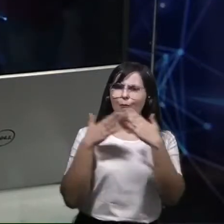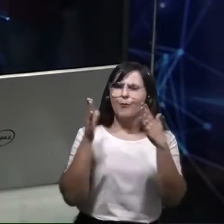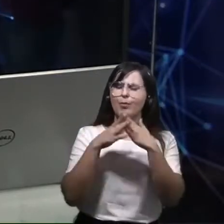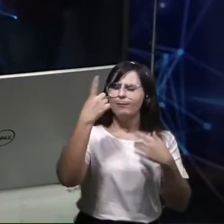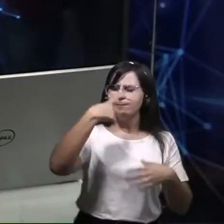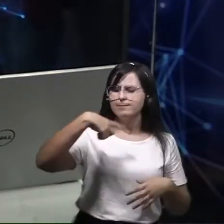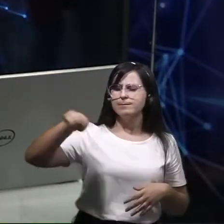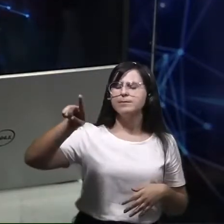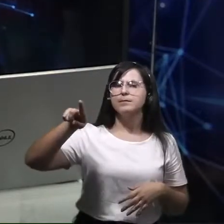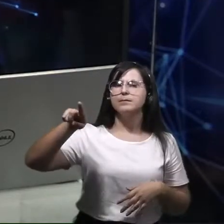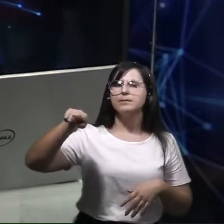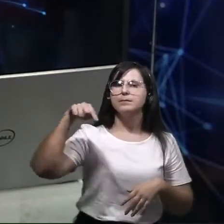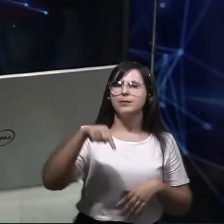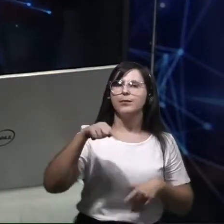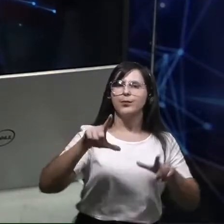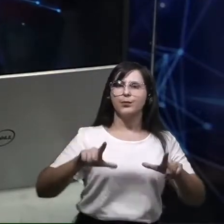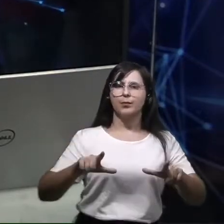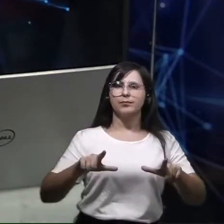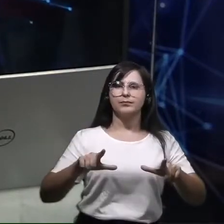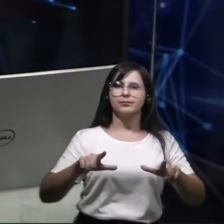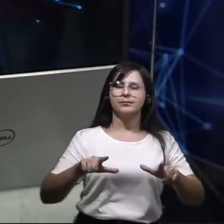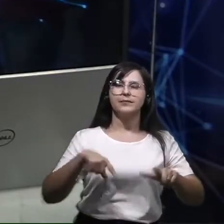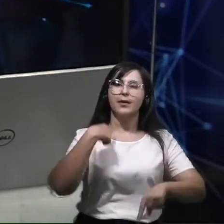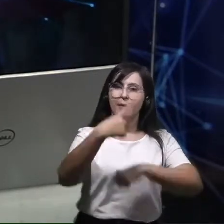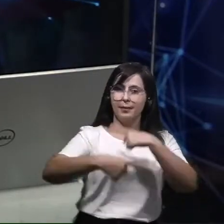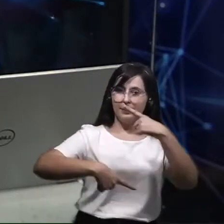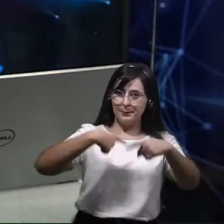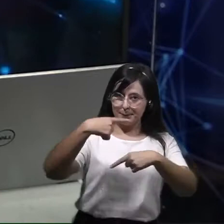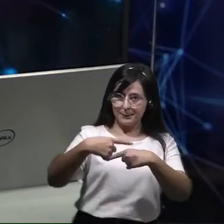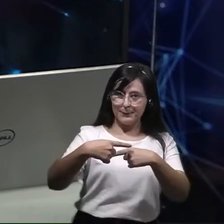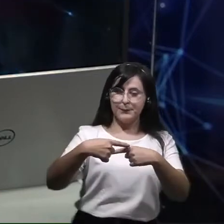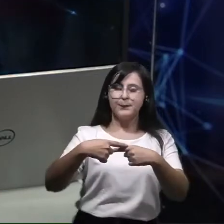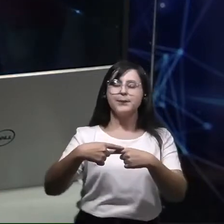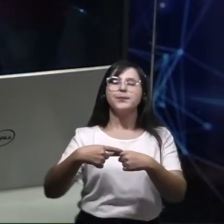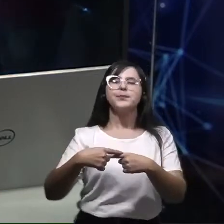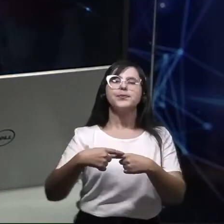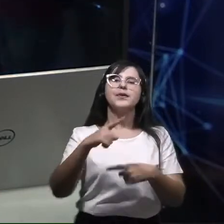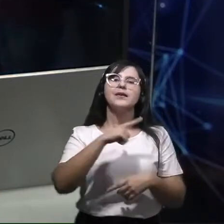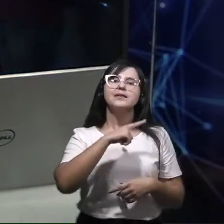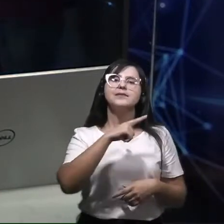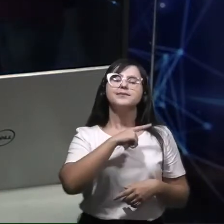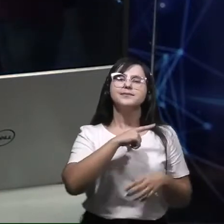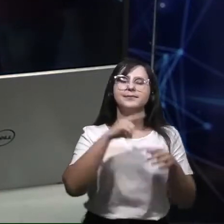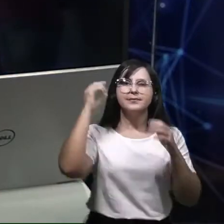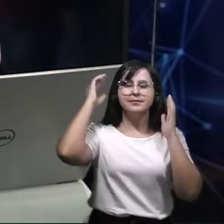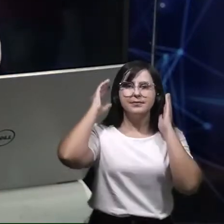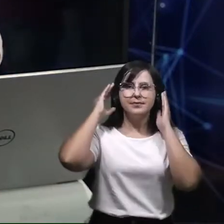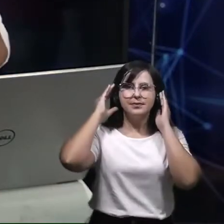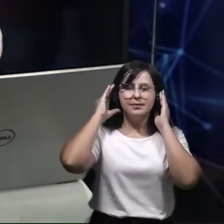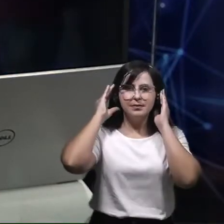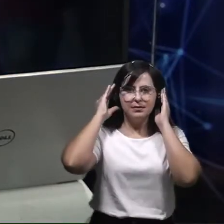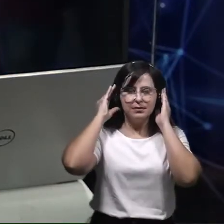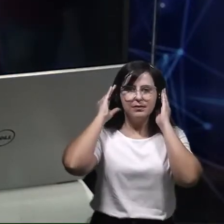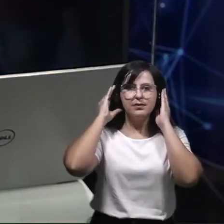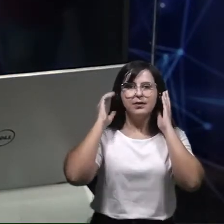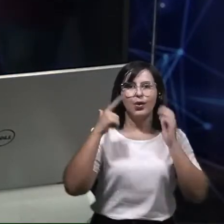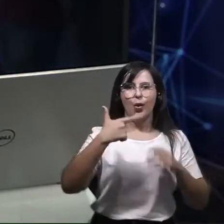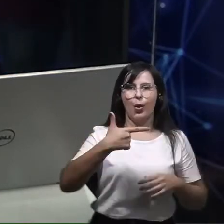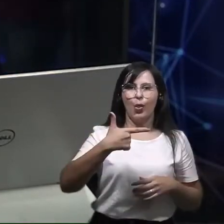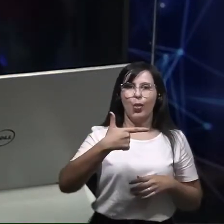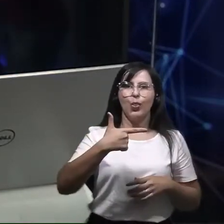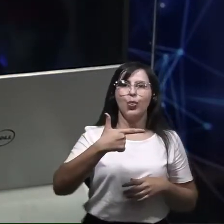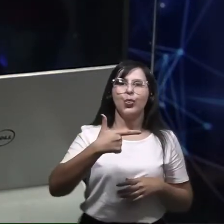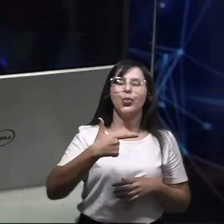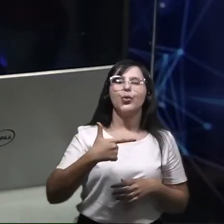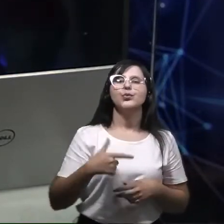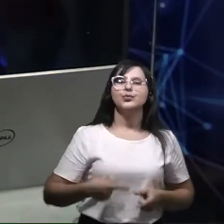porventura, venha a se manifestar. Na próxima sequência, na próxima rodada, nós vamos ter duas rodadas